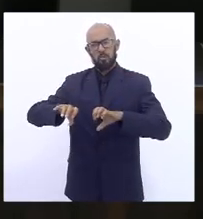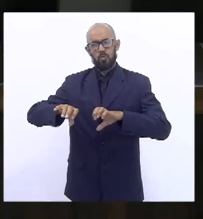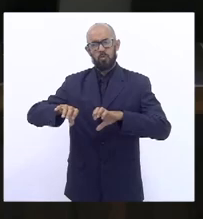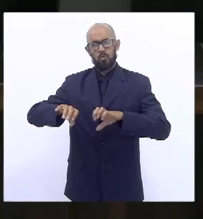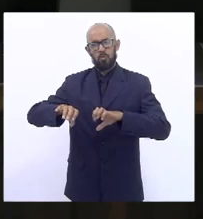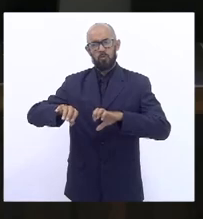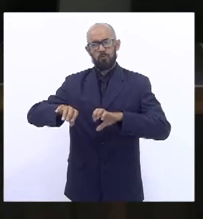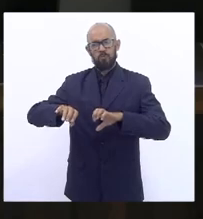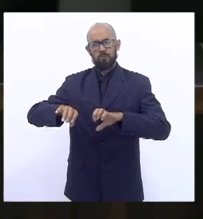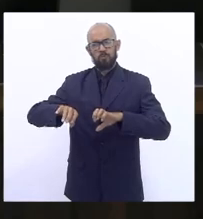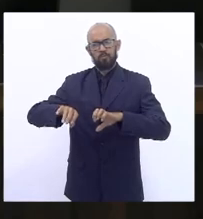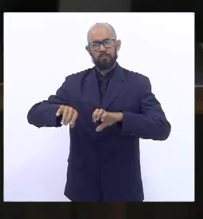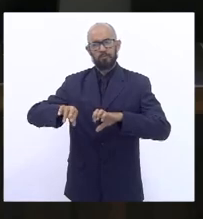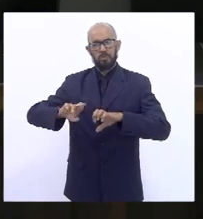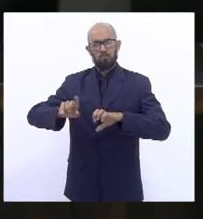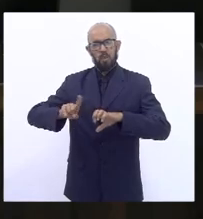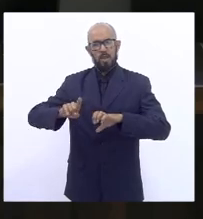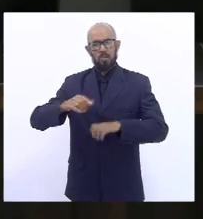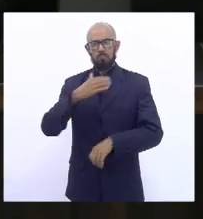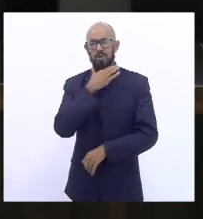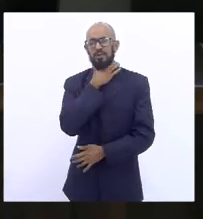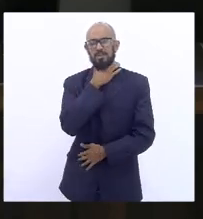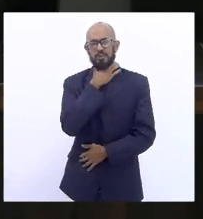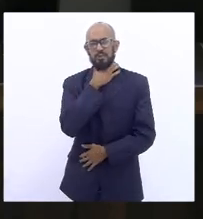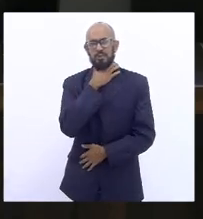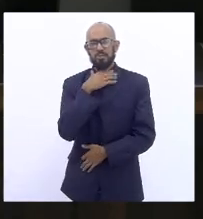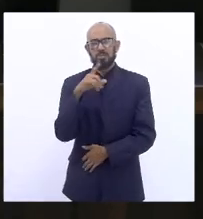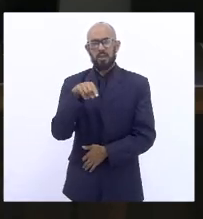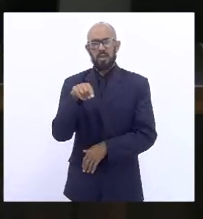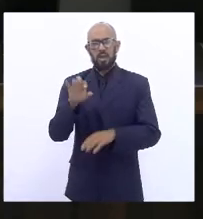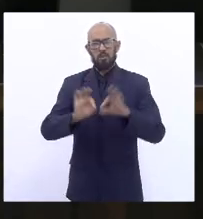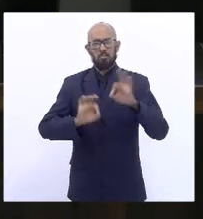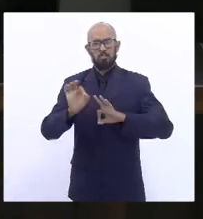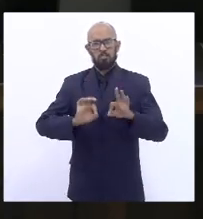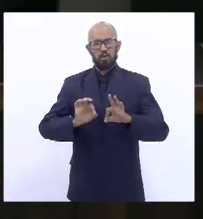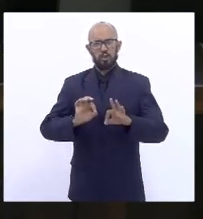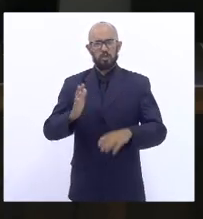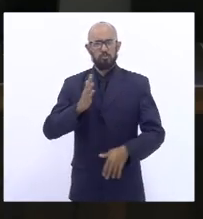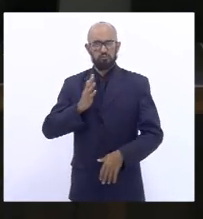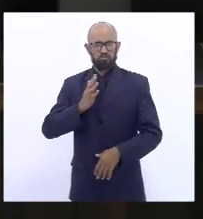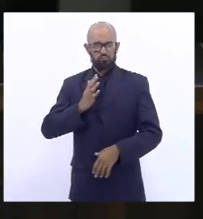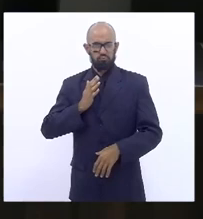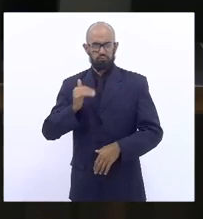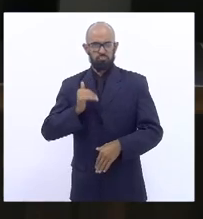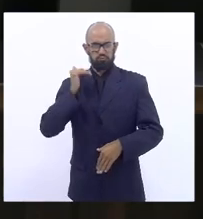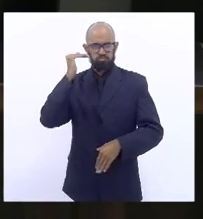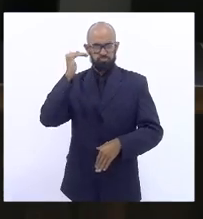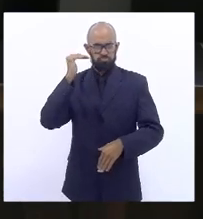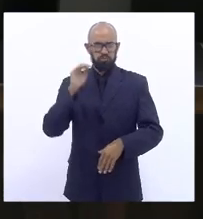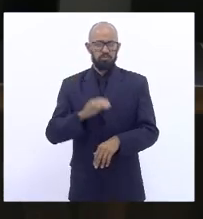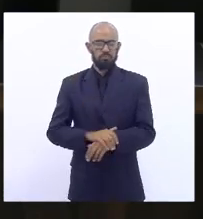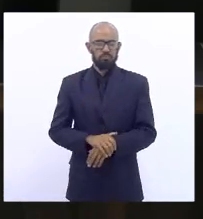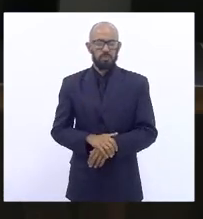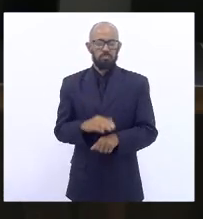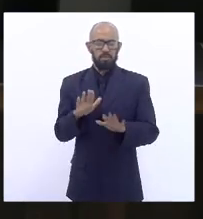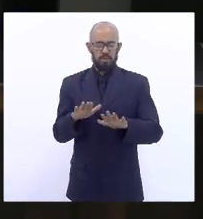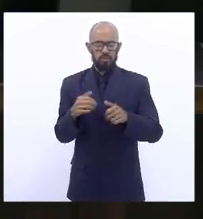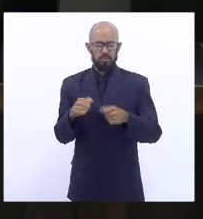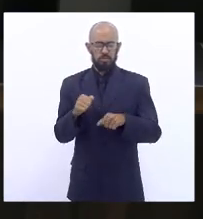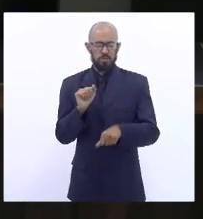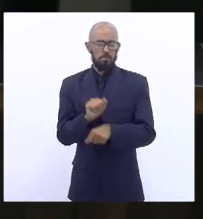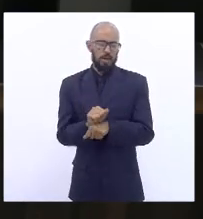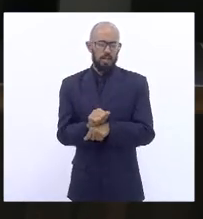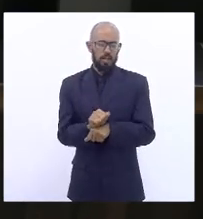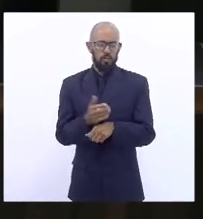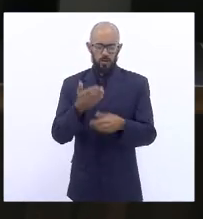a rigor, não é uma crise, mas é um projeto das elites. E a gente precisa conter isso a todo preço. Eu